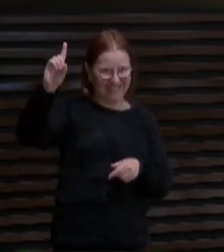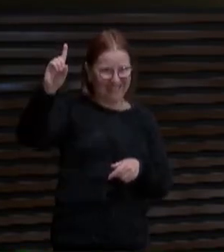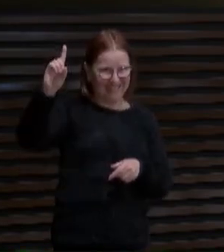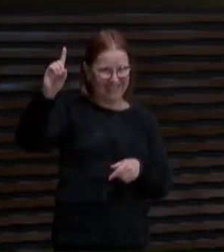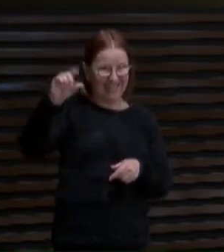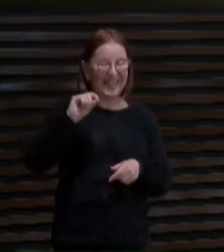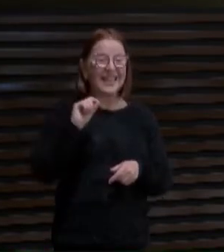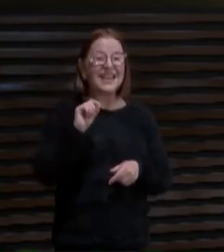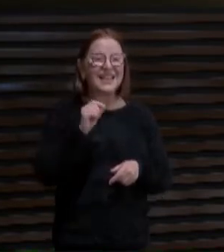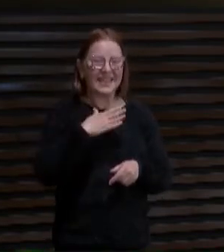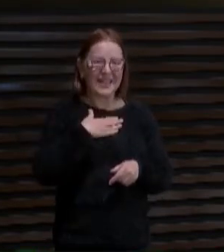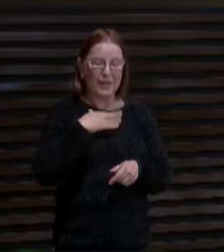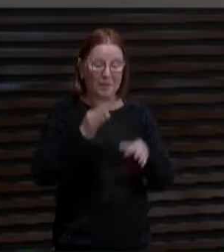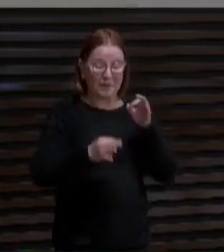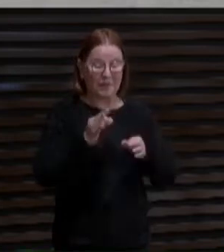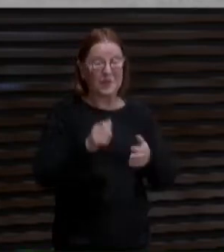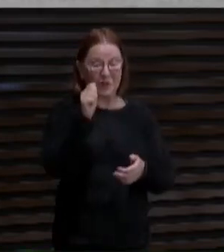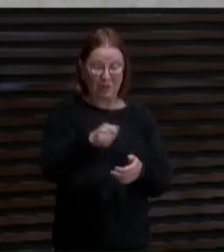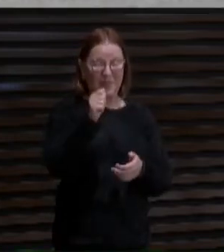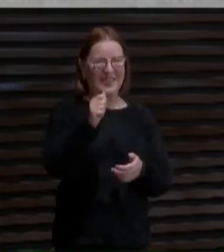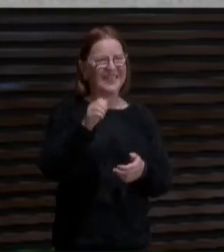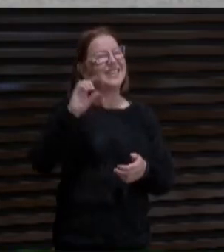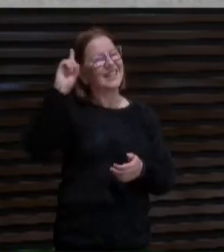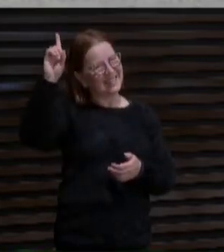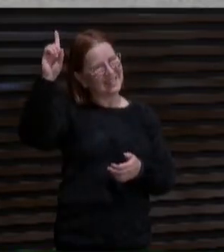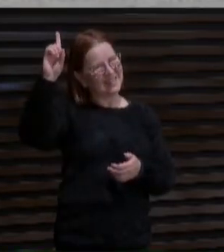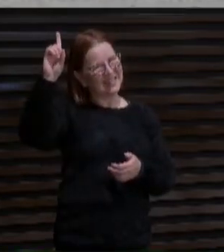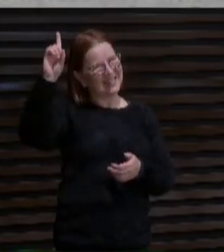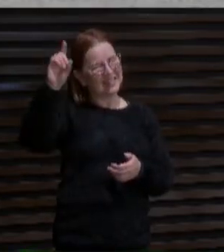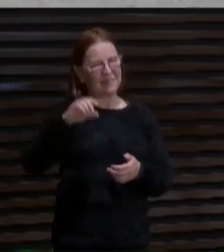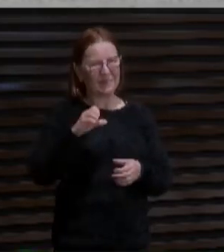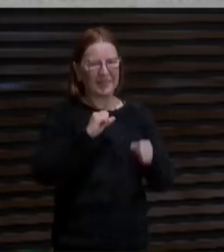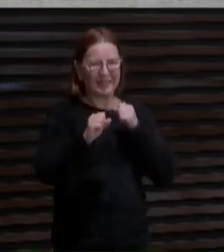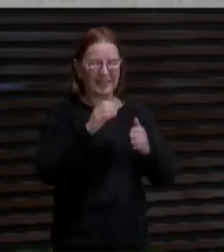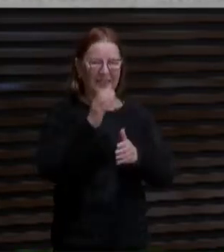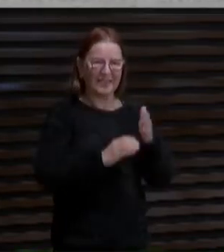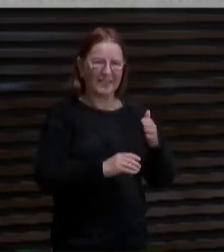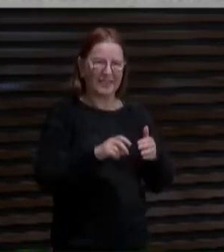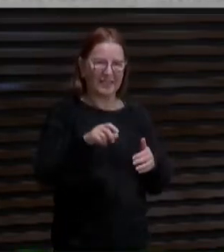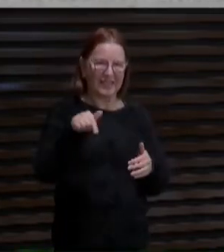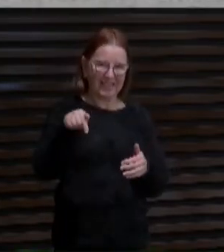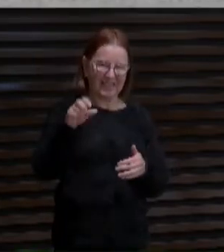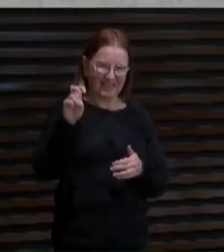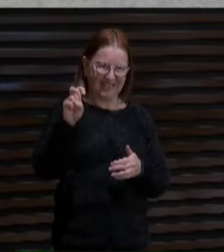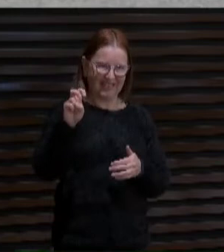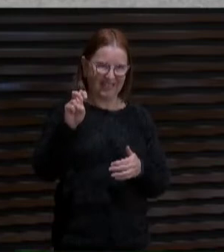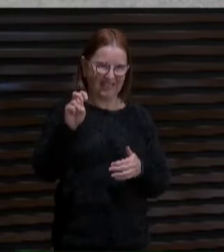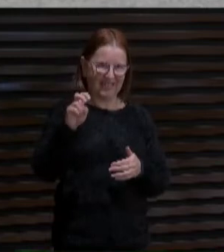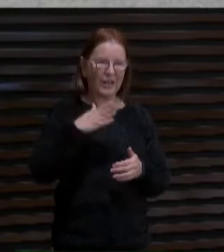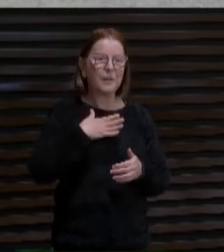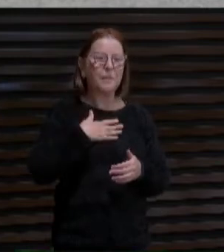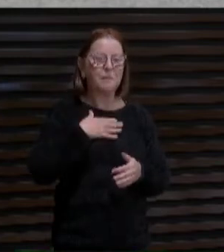a um abate a outra eleva Salmo 75 quem é o meu juiz